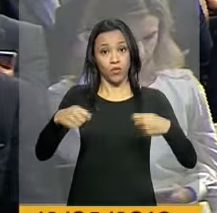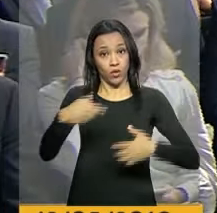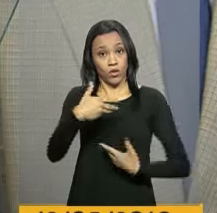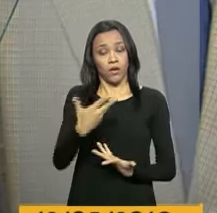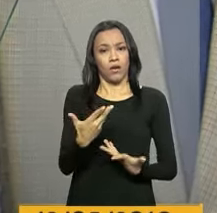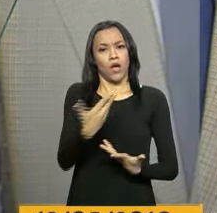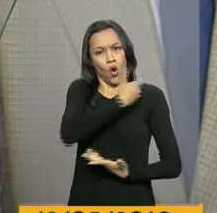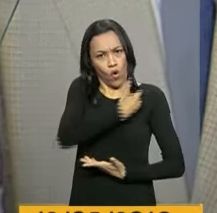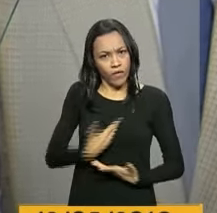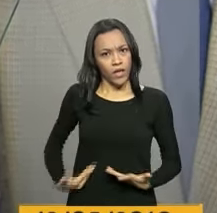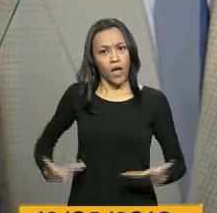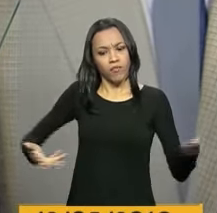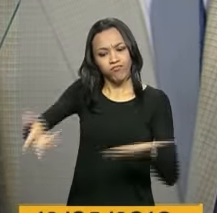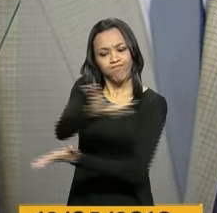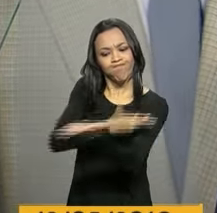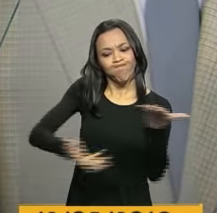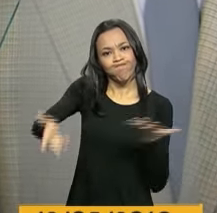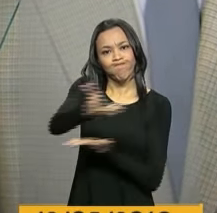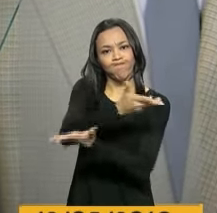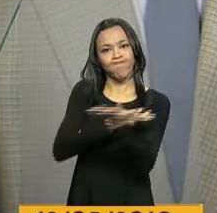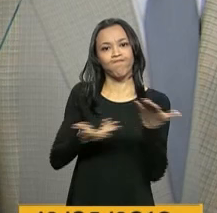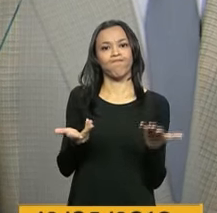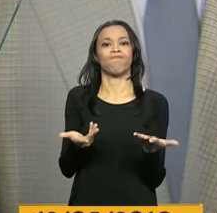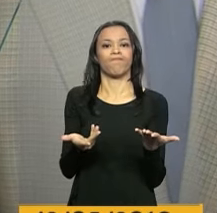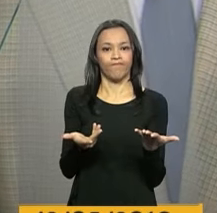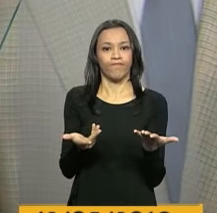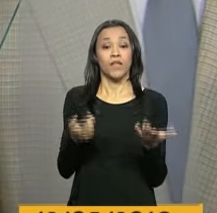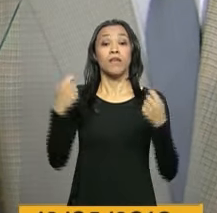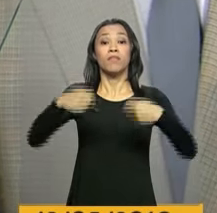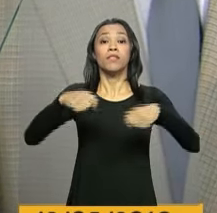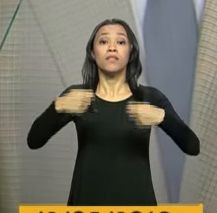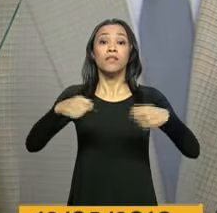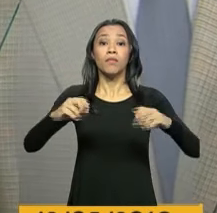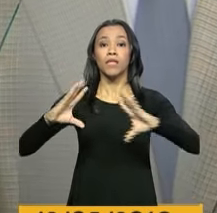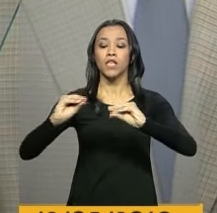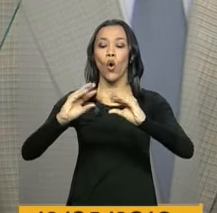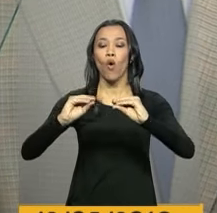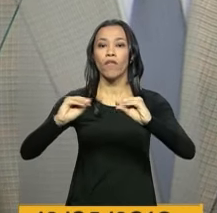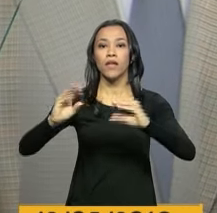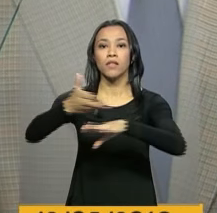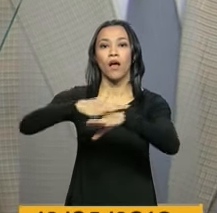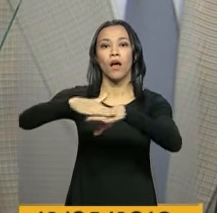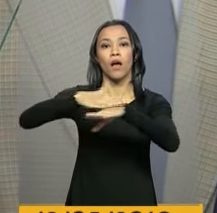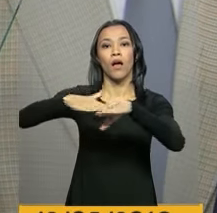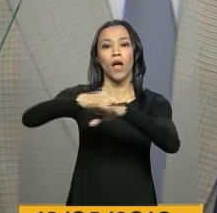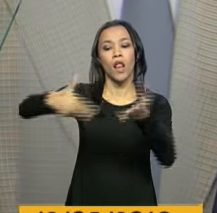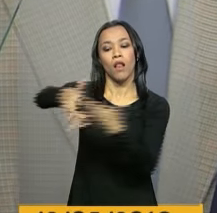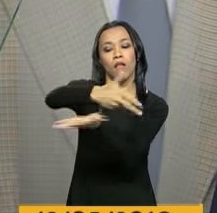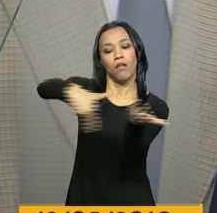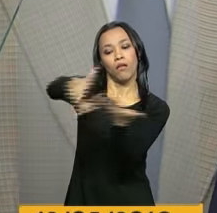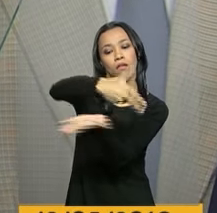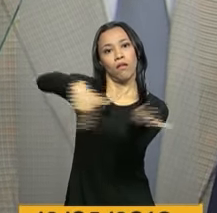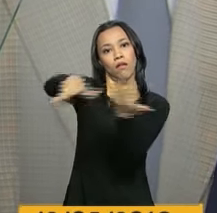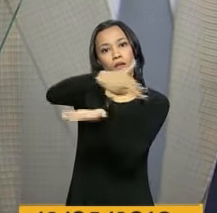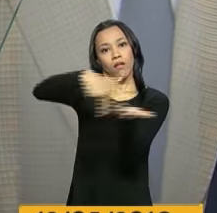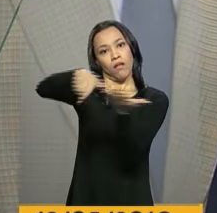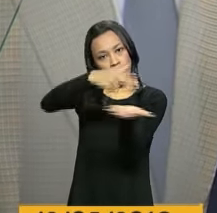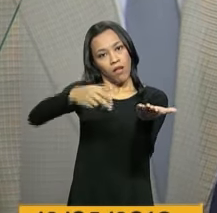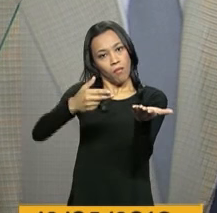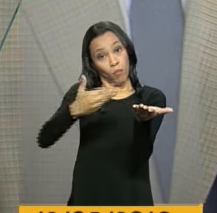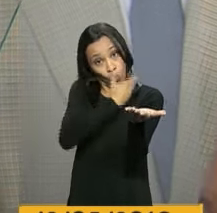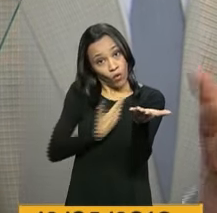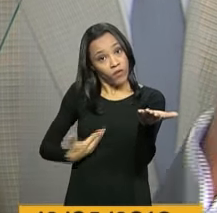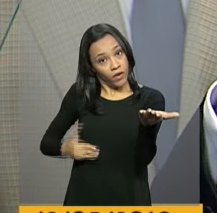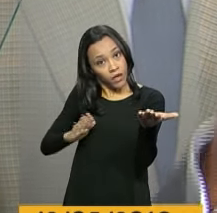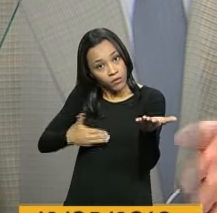conjunto. Nós vamos precisar muito da governabilidade. E a governabilidade exige, além